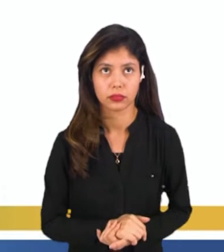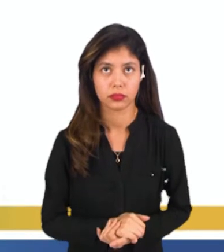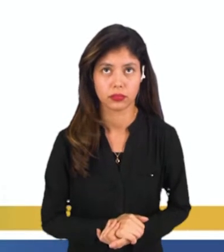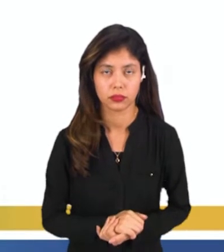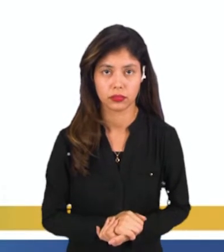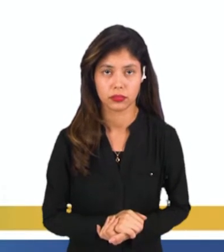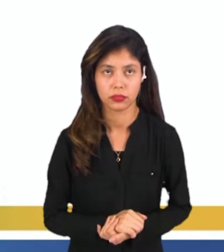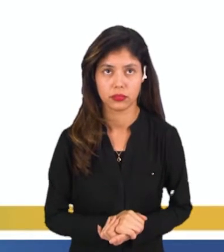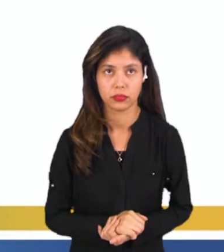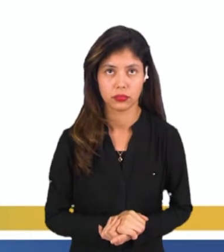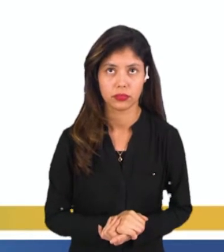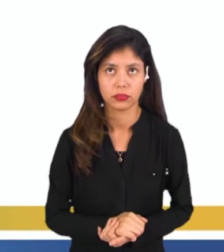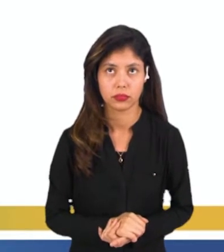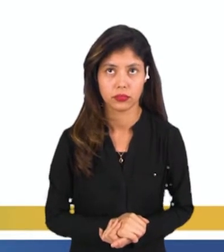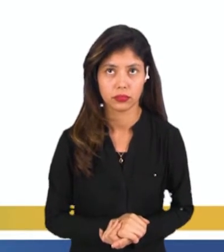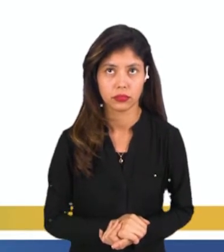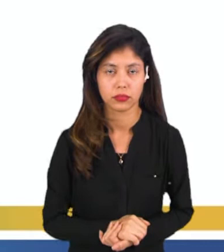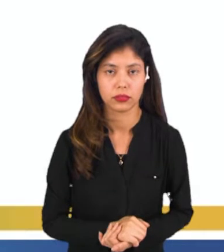Próximo slide.